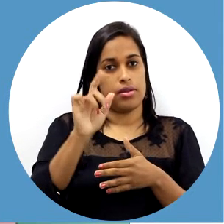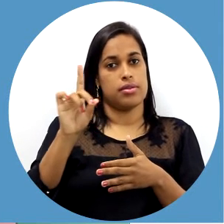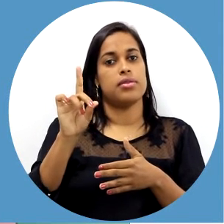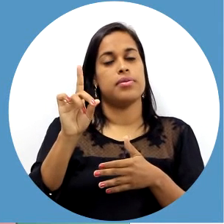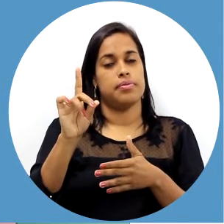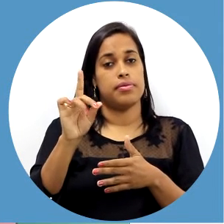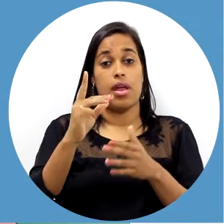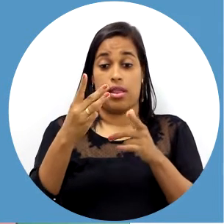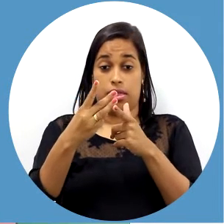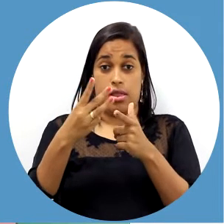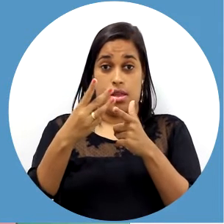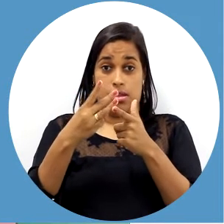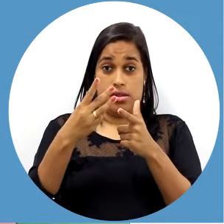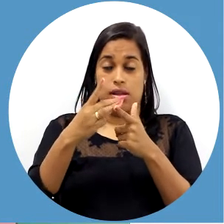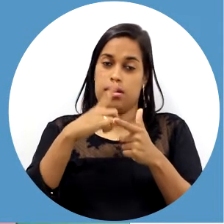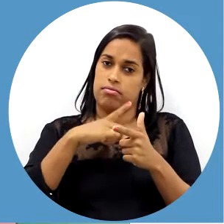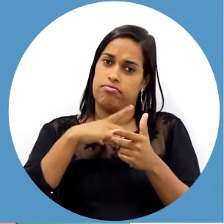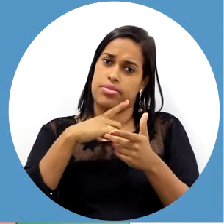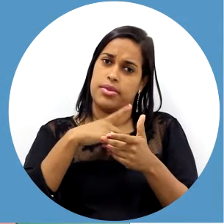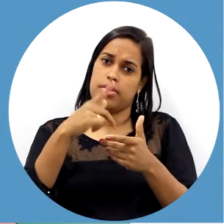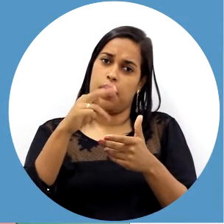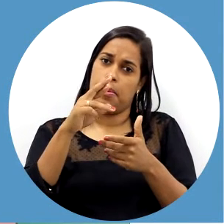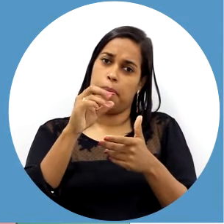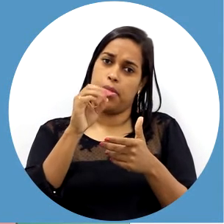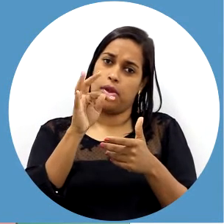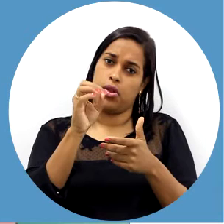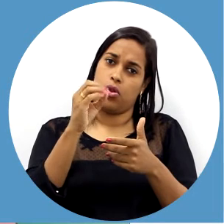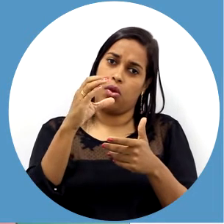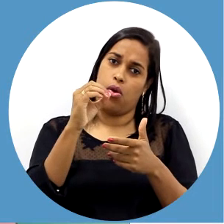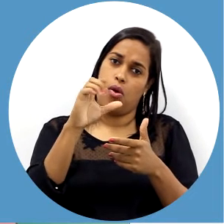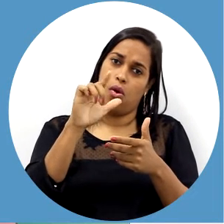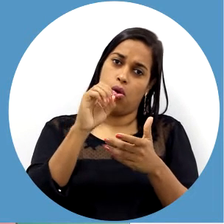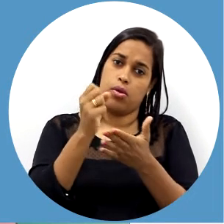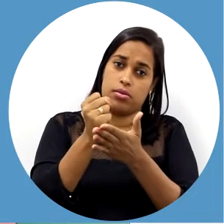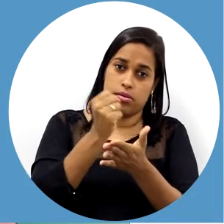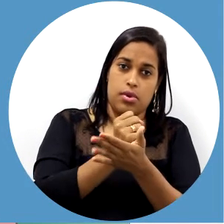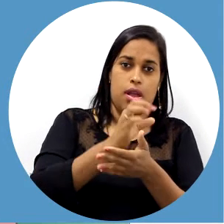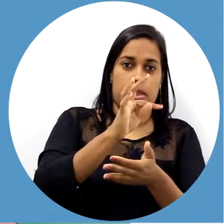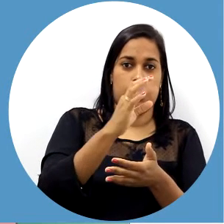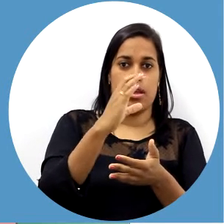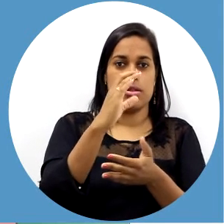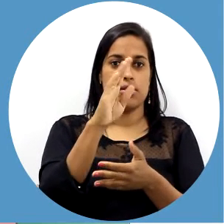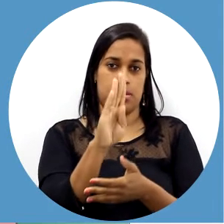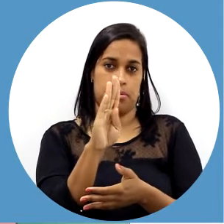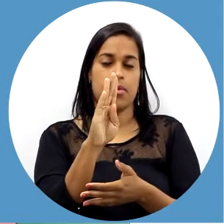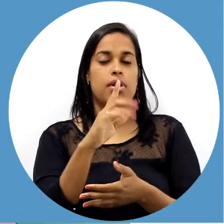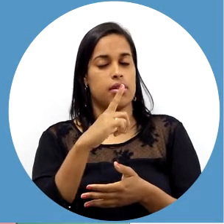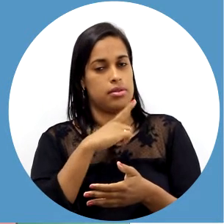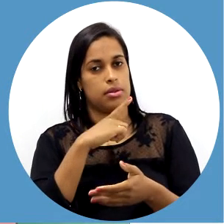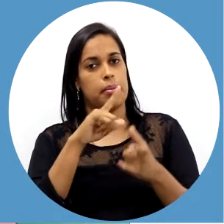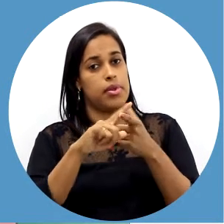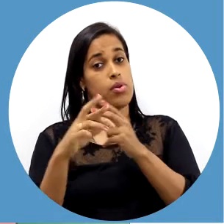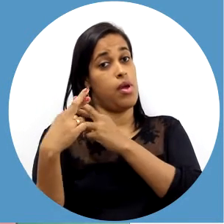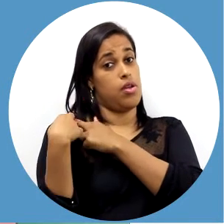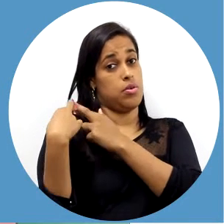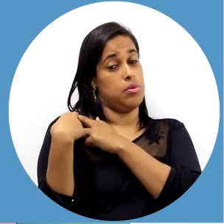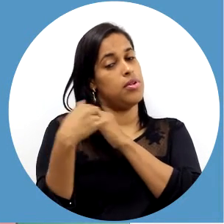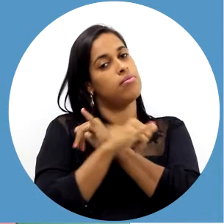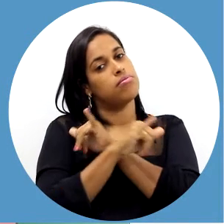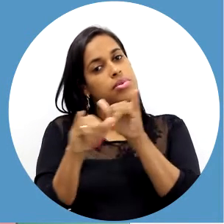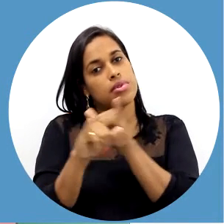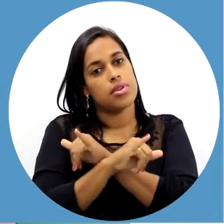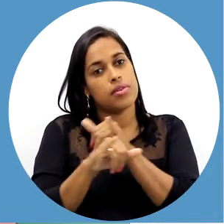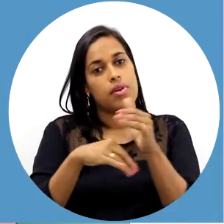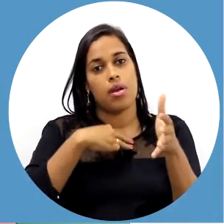A terceira camada tem aquele protocolo também que está lá na sigla do TCP/IP, o próprio TCP e o protocolo UDP, são protocolos responsáveis em